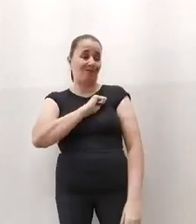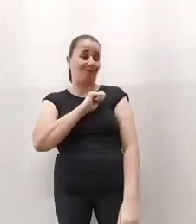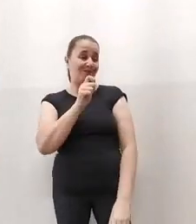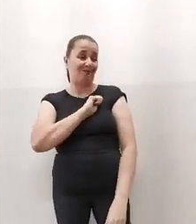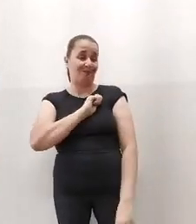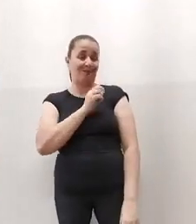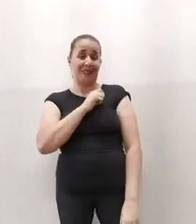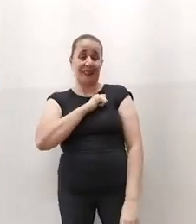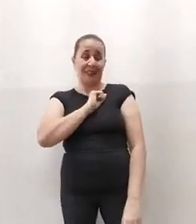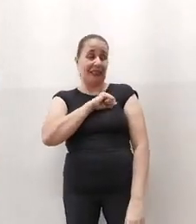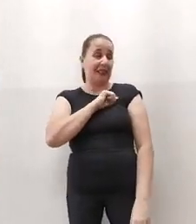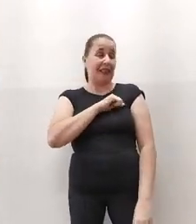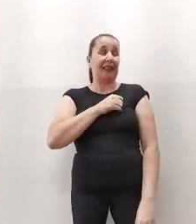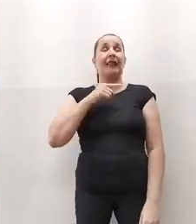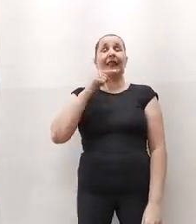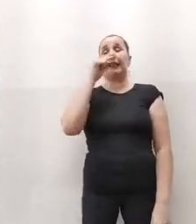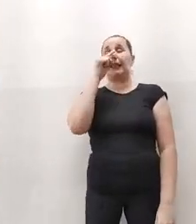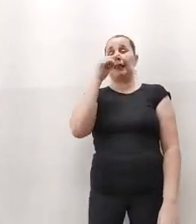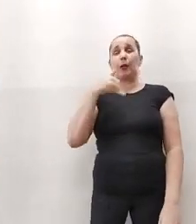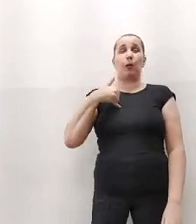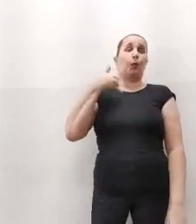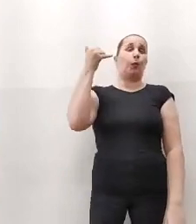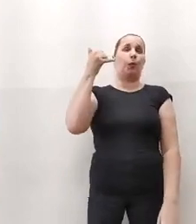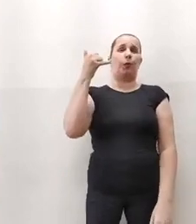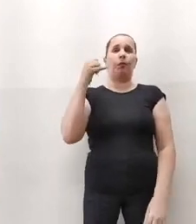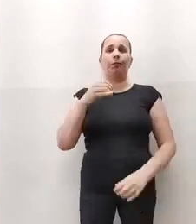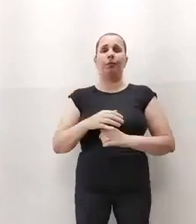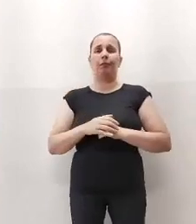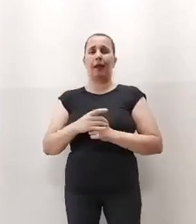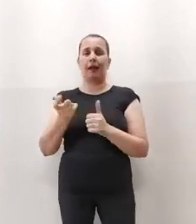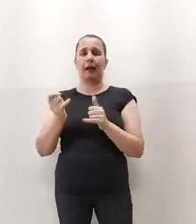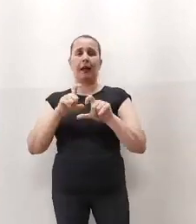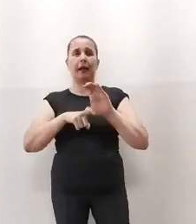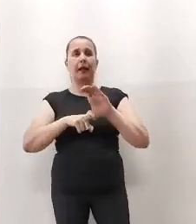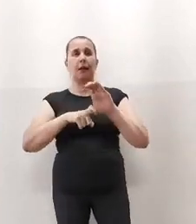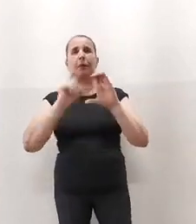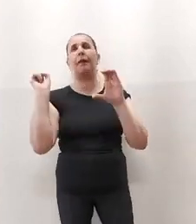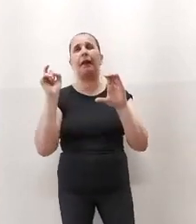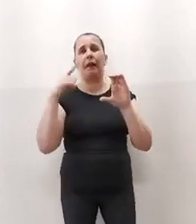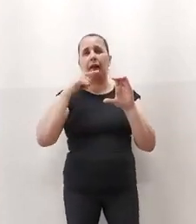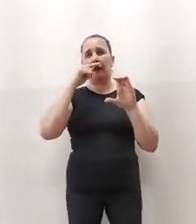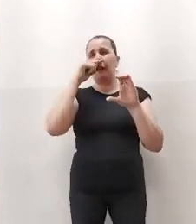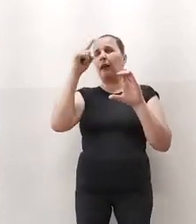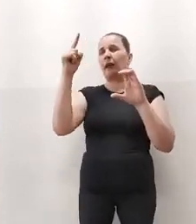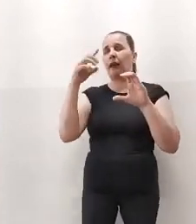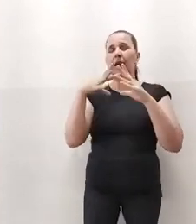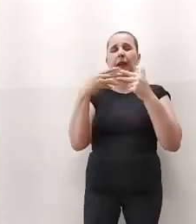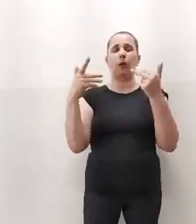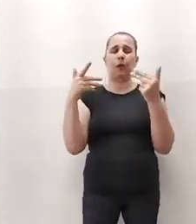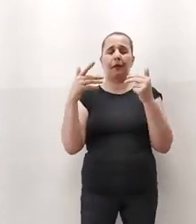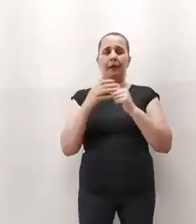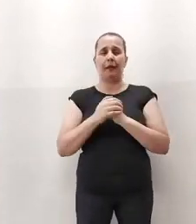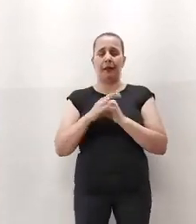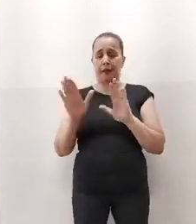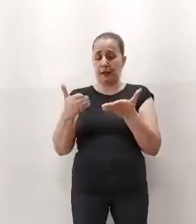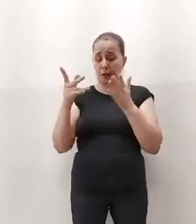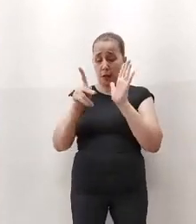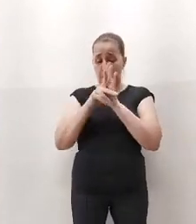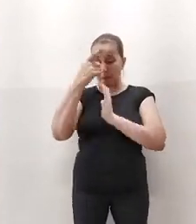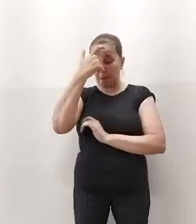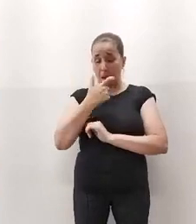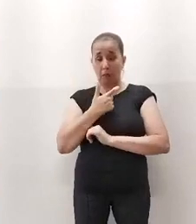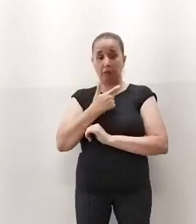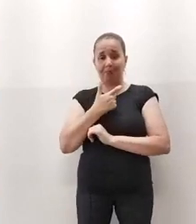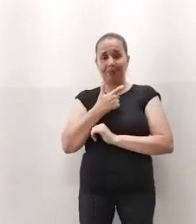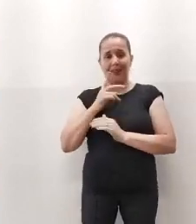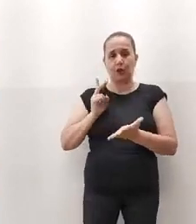esse nosso ego, essa nossa vontade, essa nossa independência, essa nossa soberba, a exaltação de si. Essa permanência